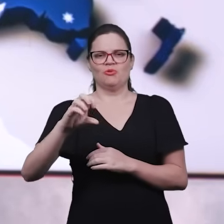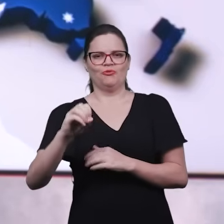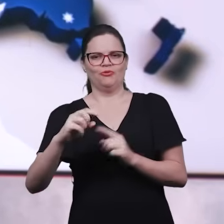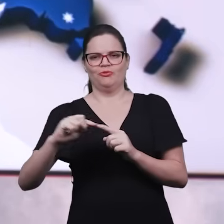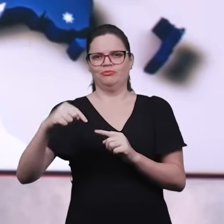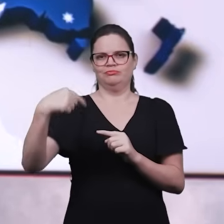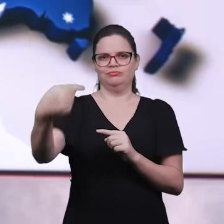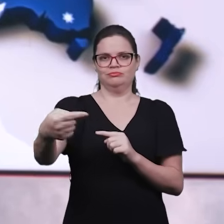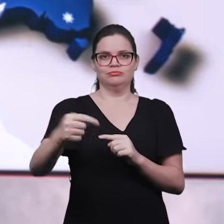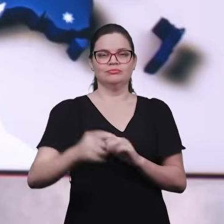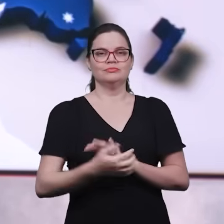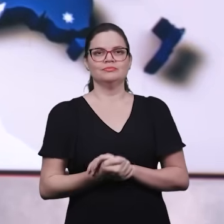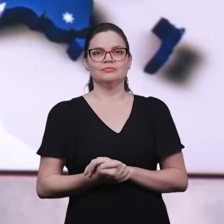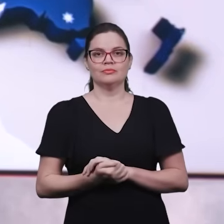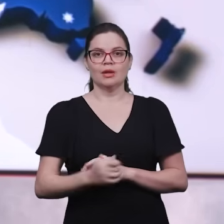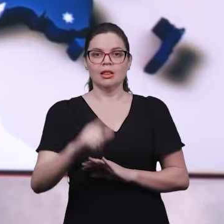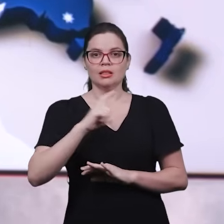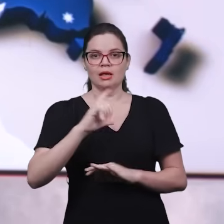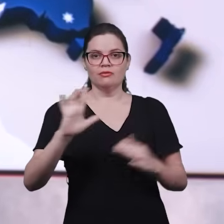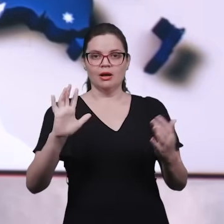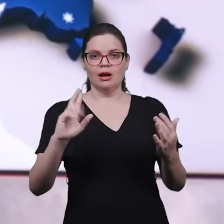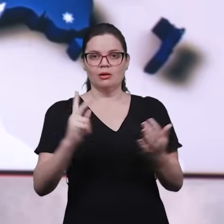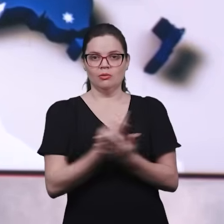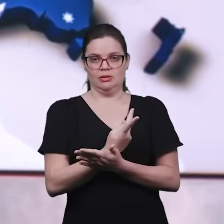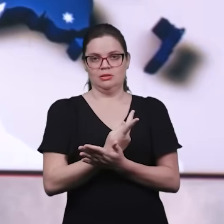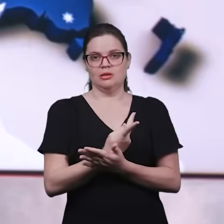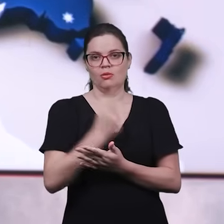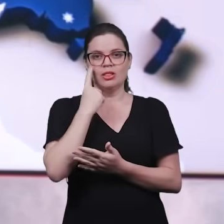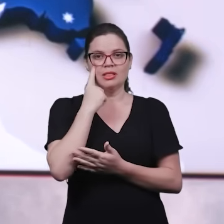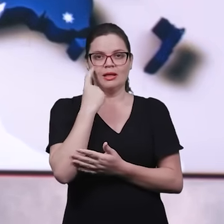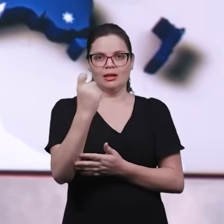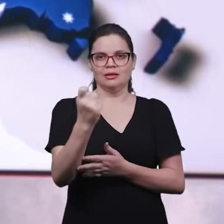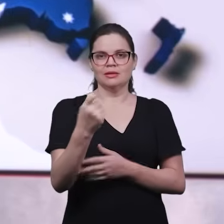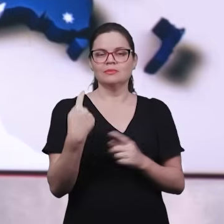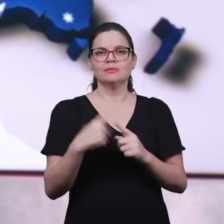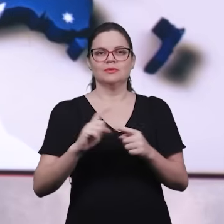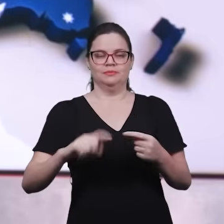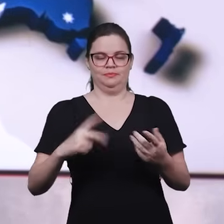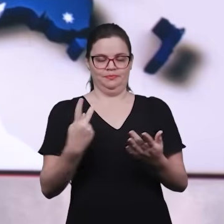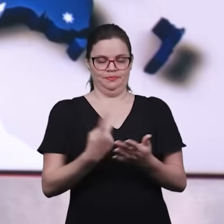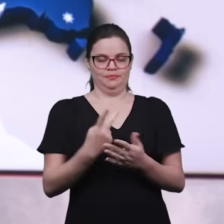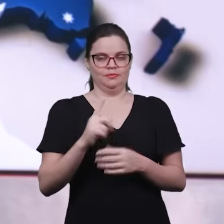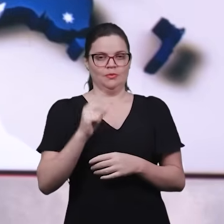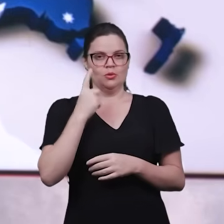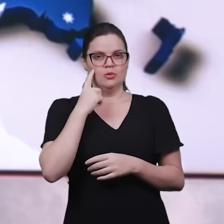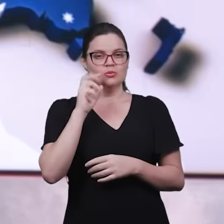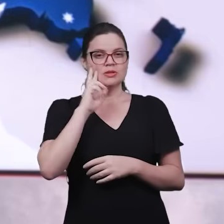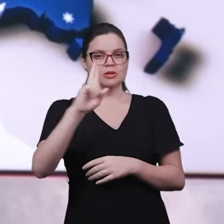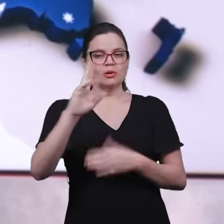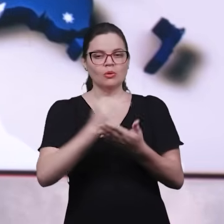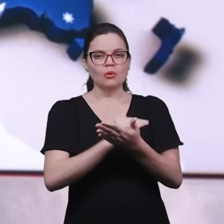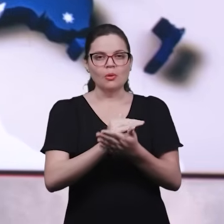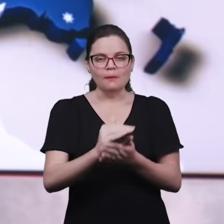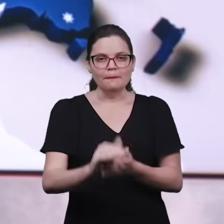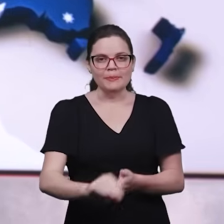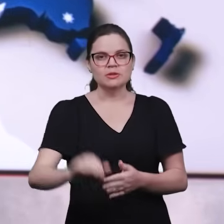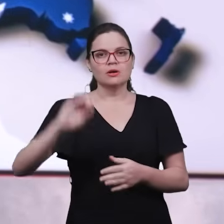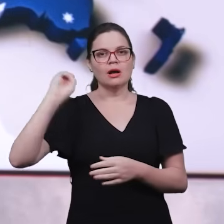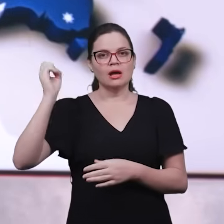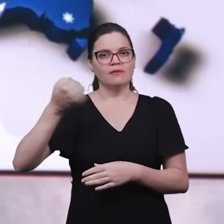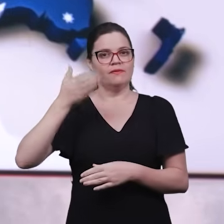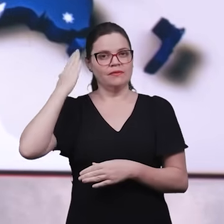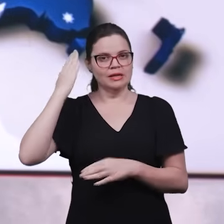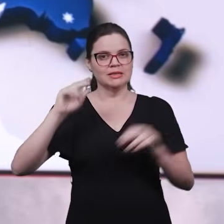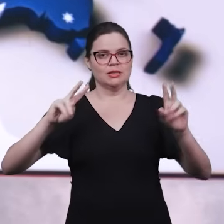90, aconteceu alguns fatos interessantes quando o senhor começou a dar um avanço maior